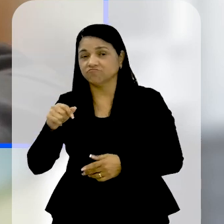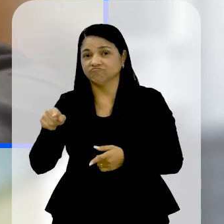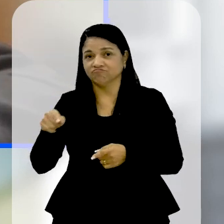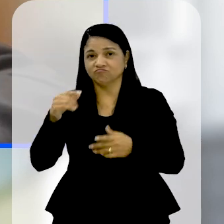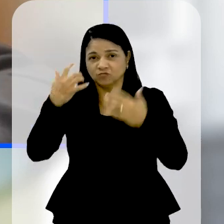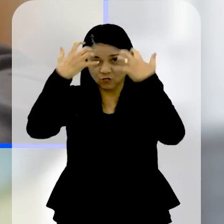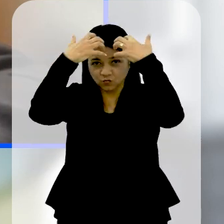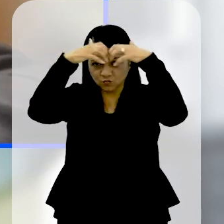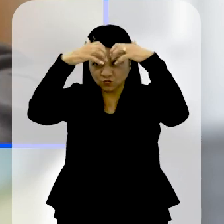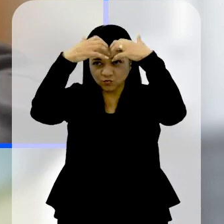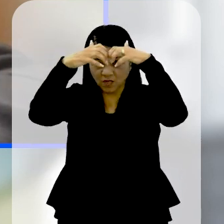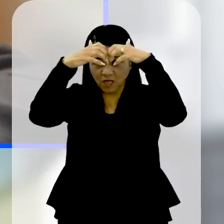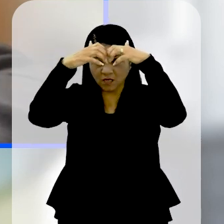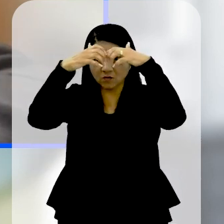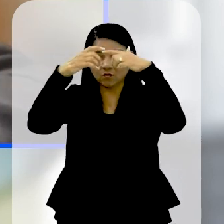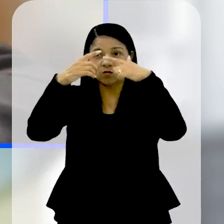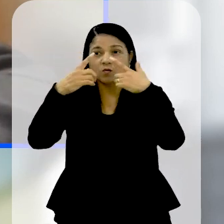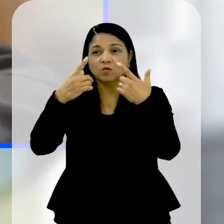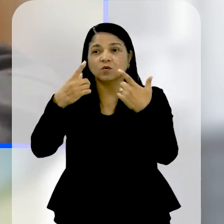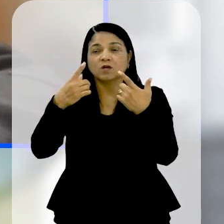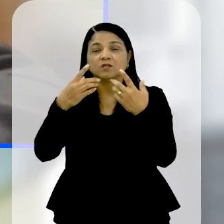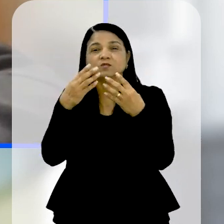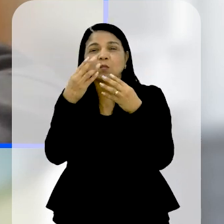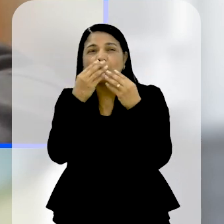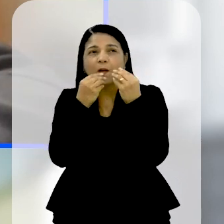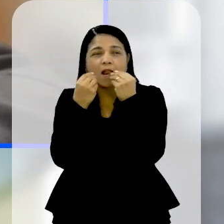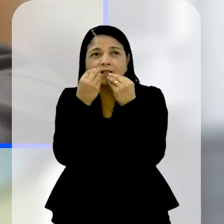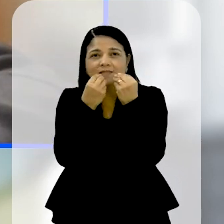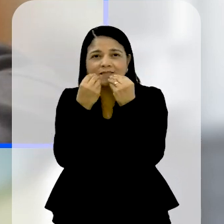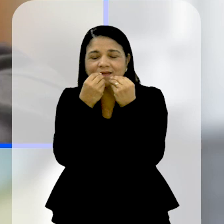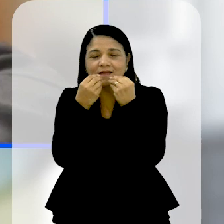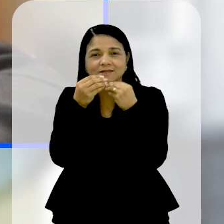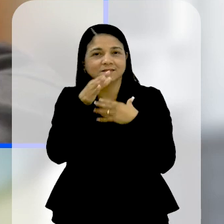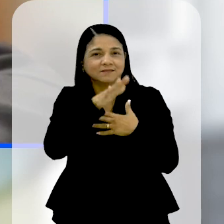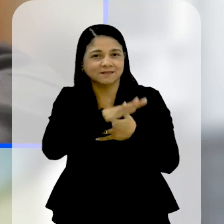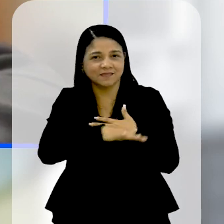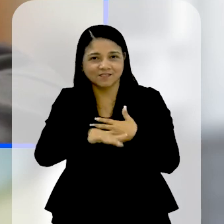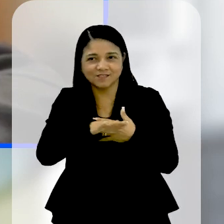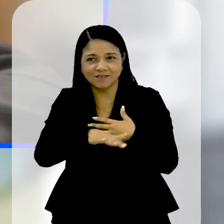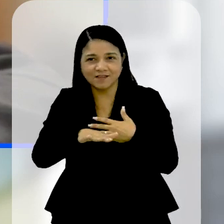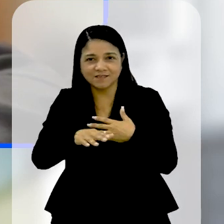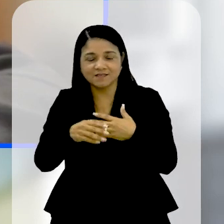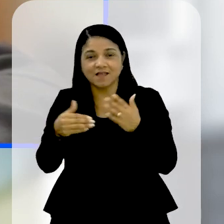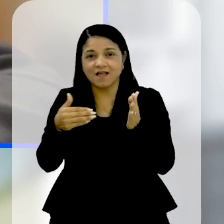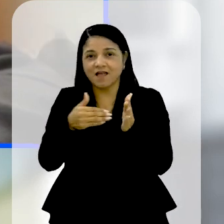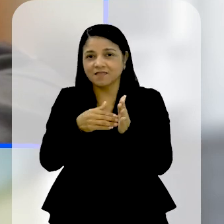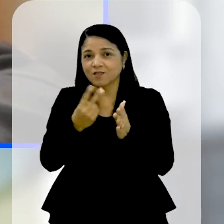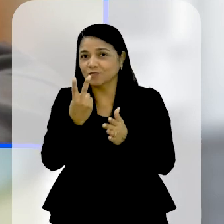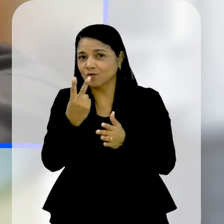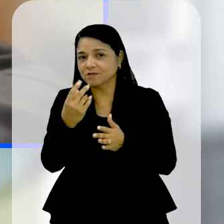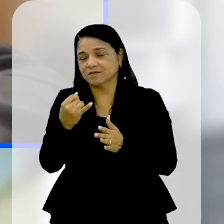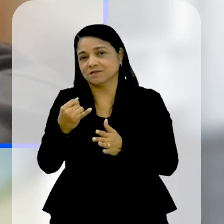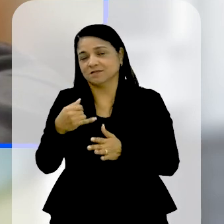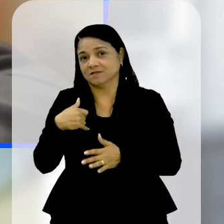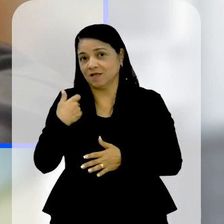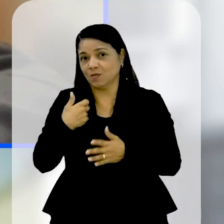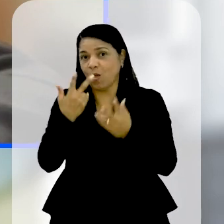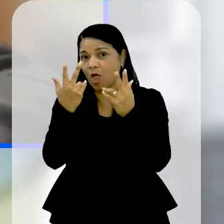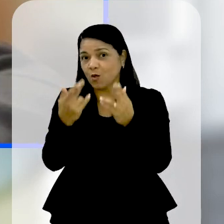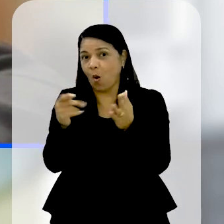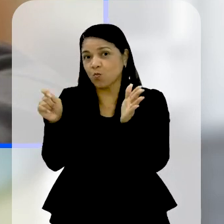do nosso, do sistema do paladar das crianças menos de 2 anos, do que